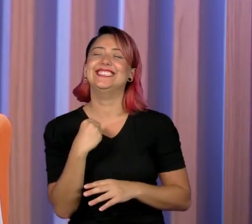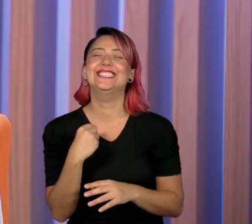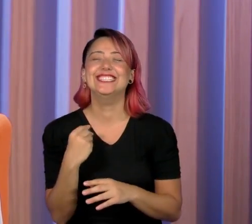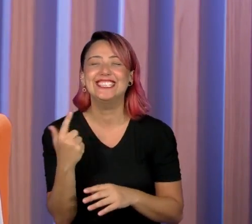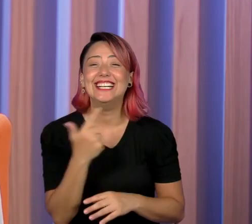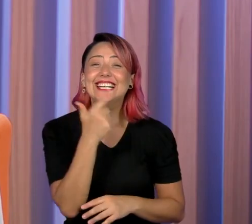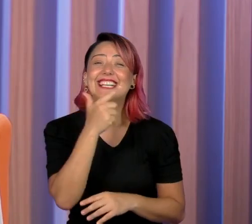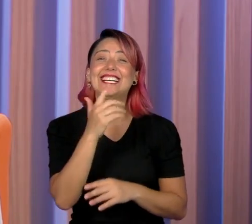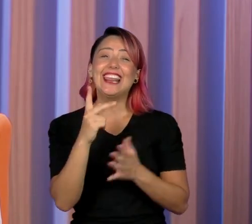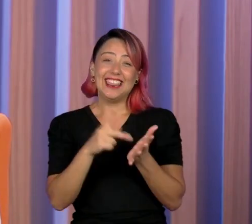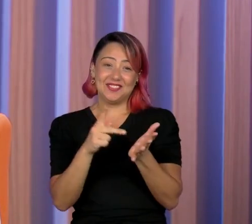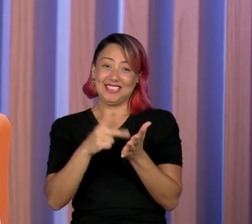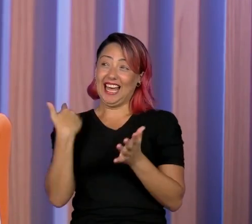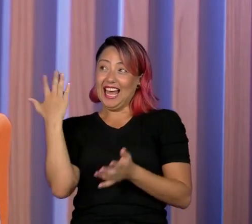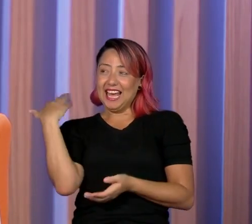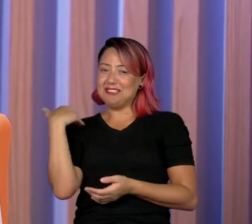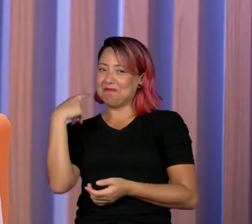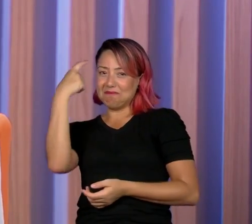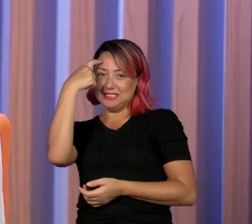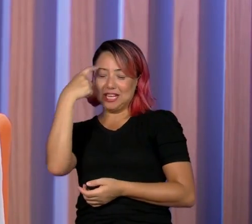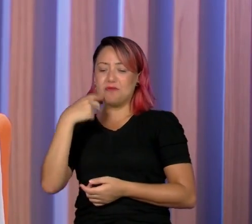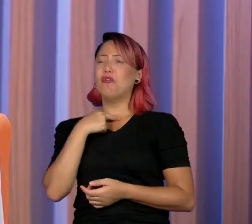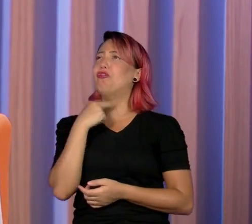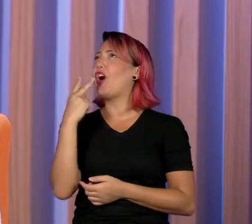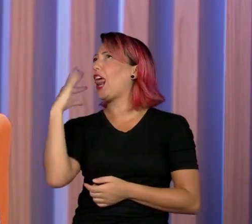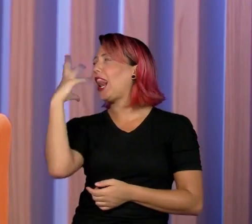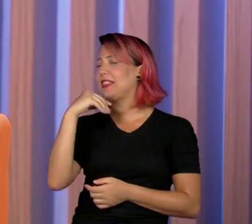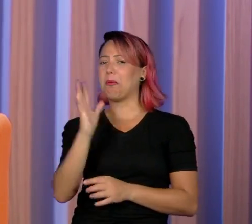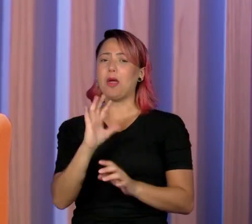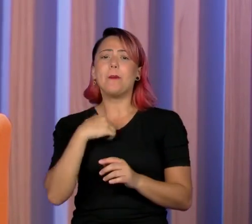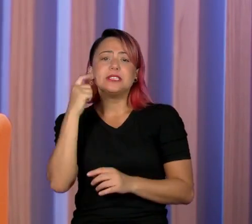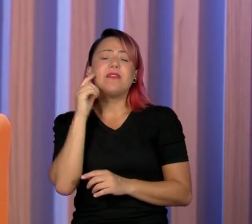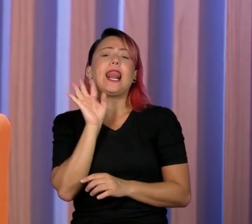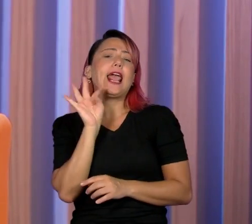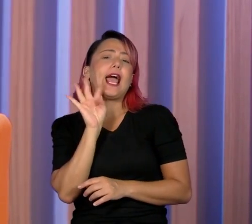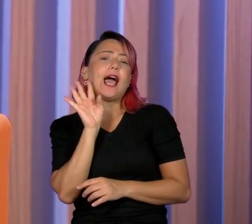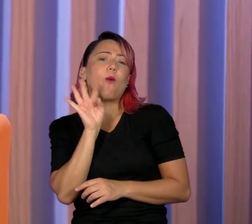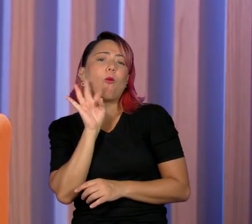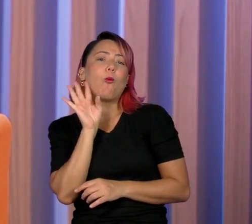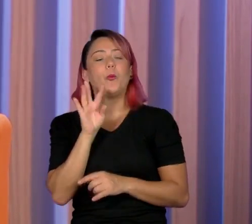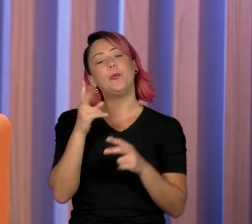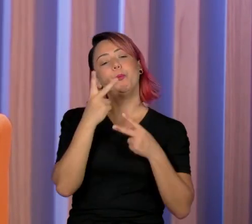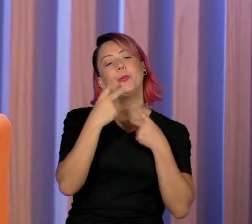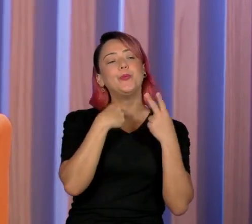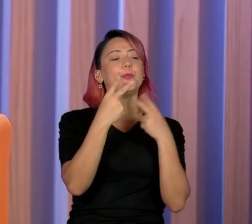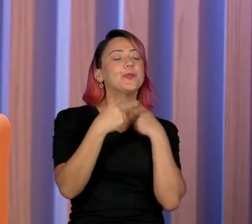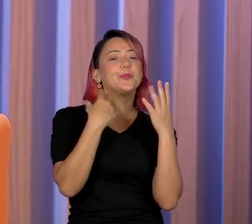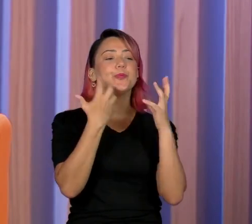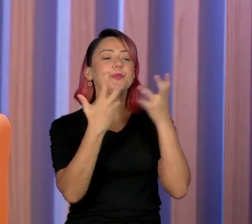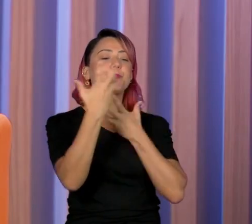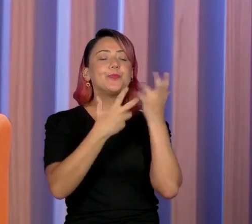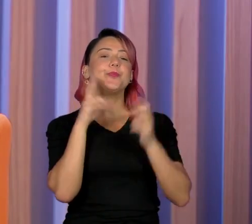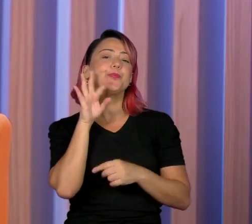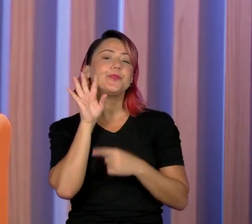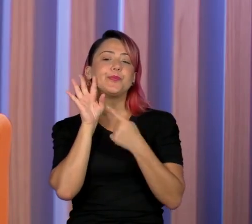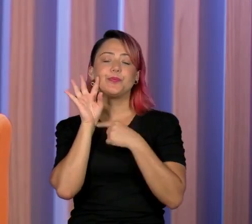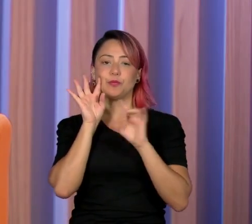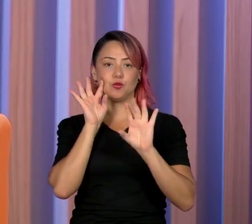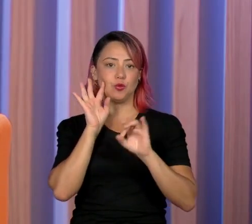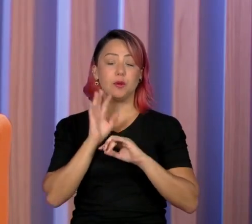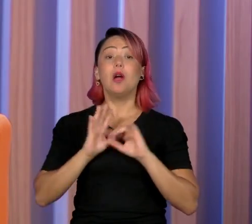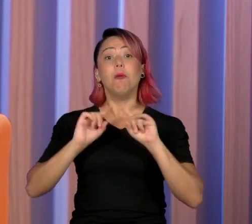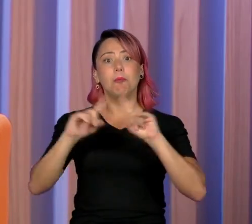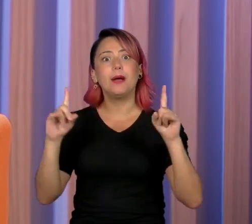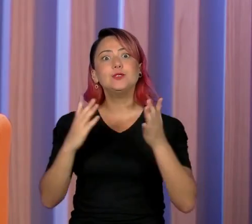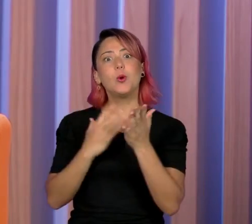Olha, eu não achava que eu tinha uma voz, eu achava que eu cantava legalzinho, mas não achava que eu tinha uma voz e tal. Conforme a gente começa a